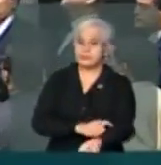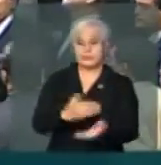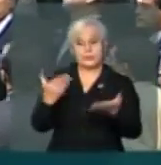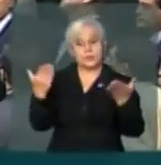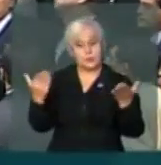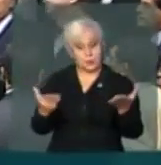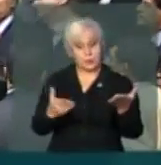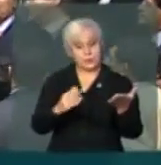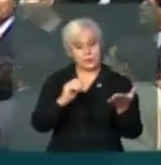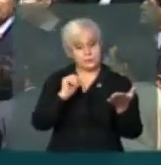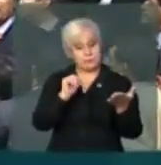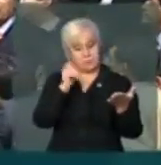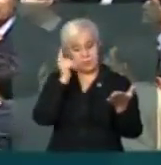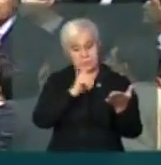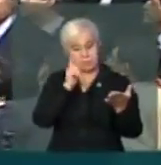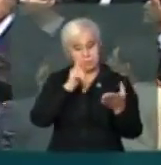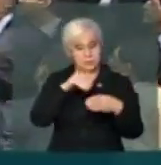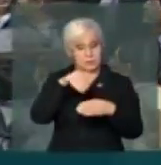hoje